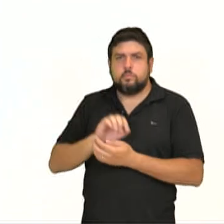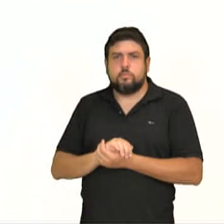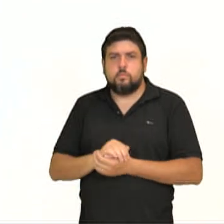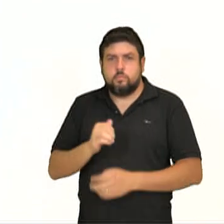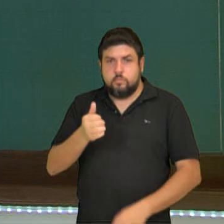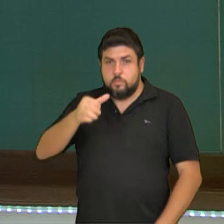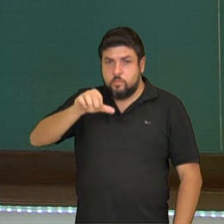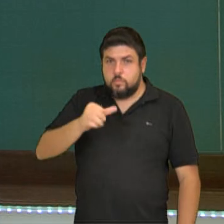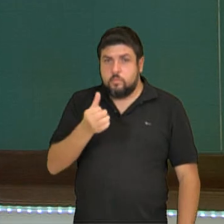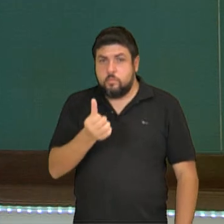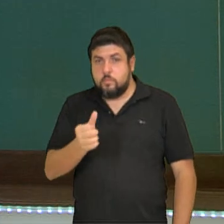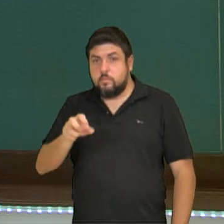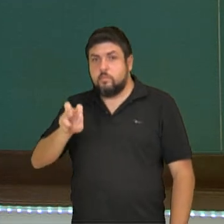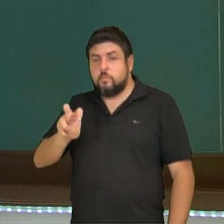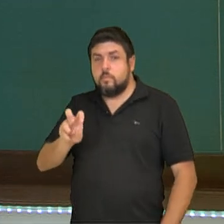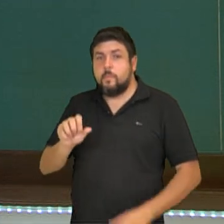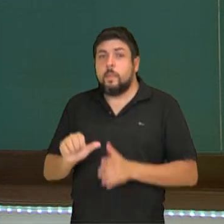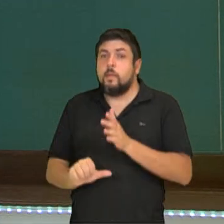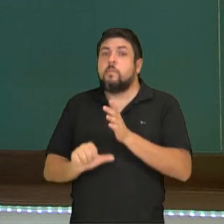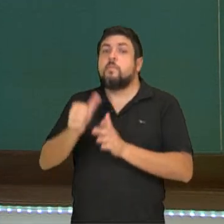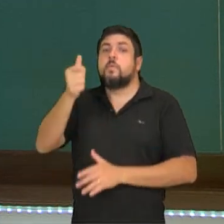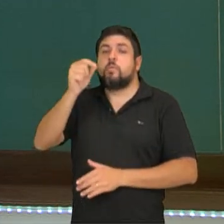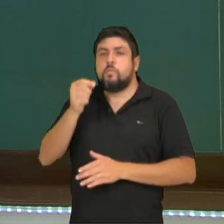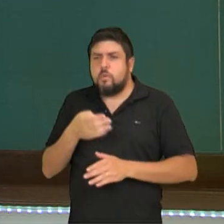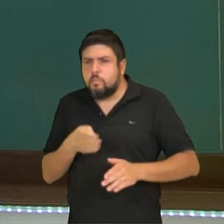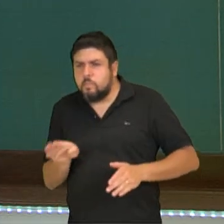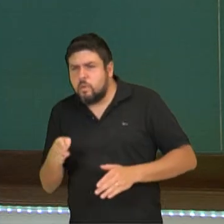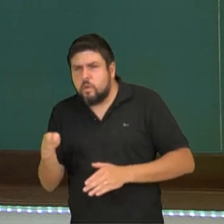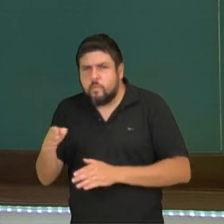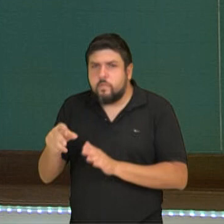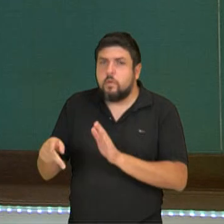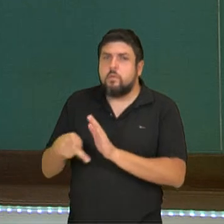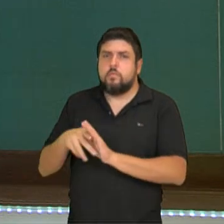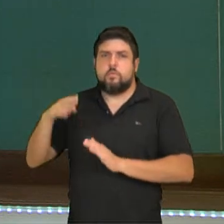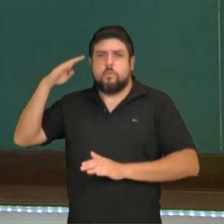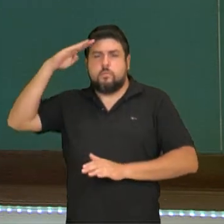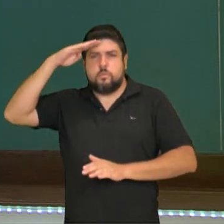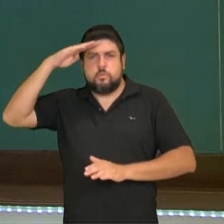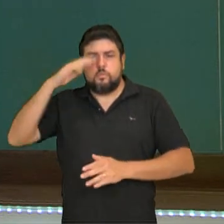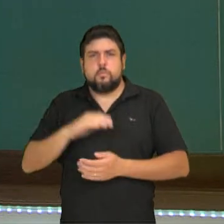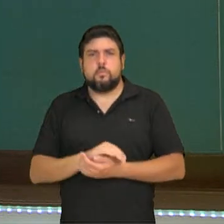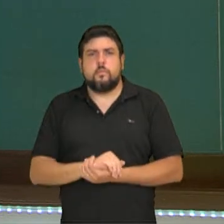o primeiro Campeonato de Orientação Militar. Então, um campeonato maior,